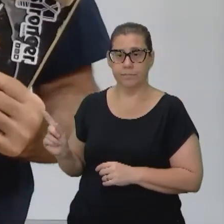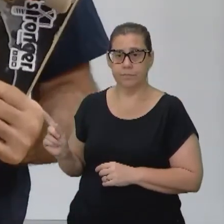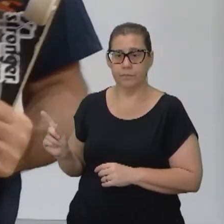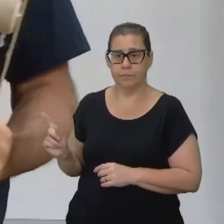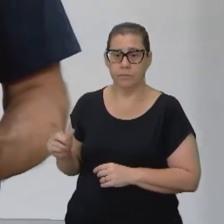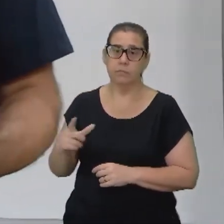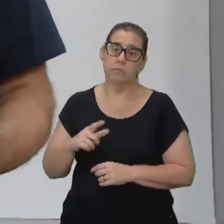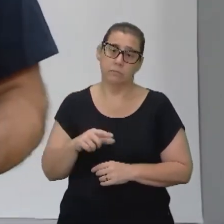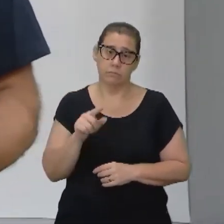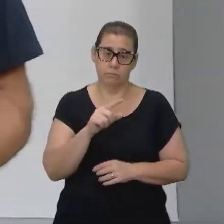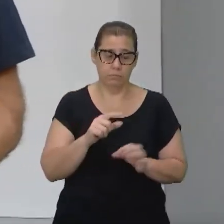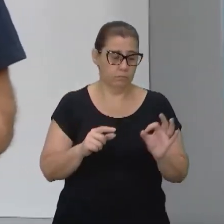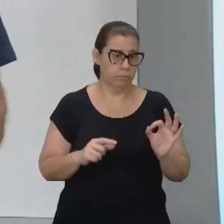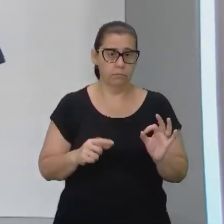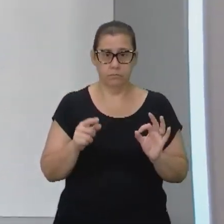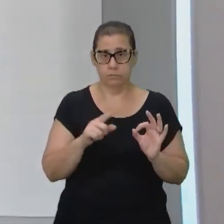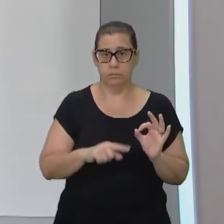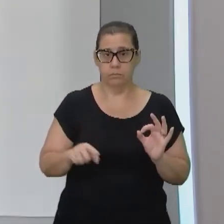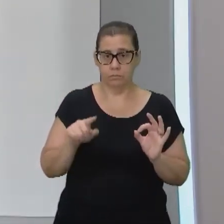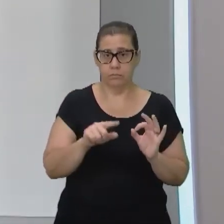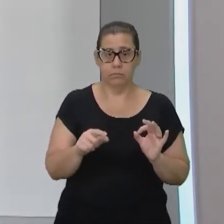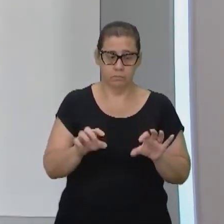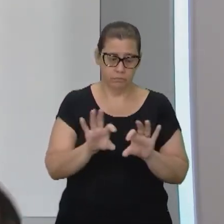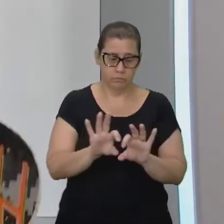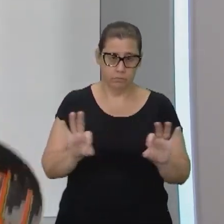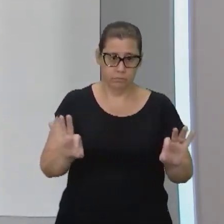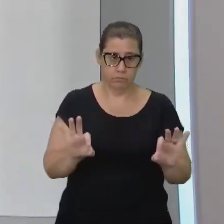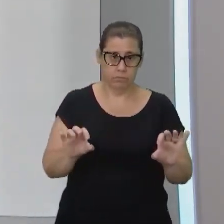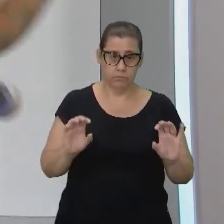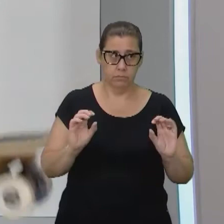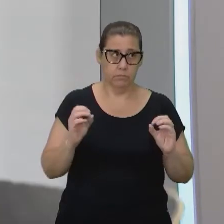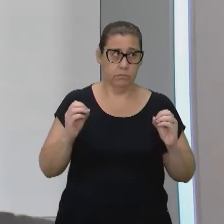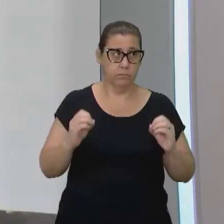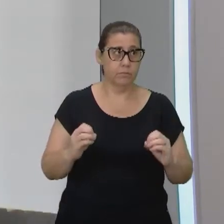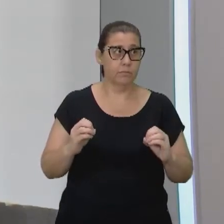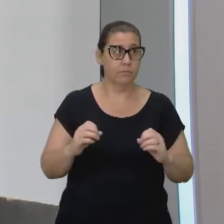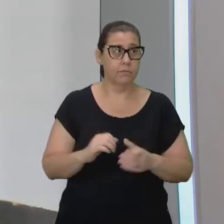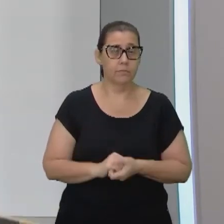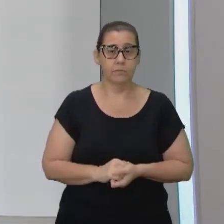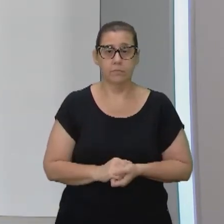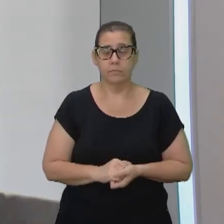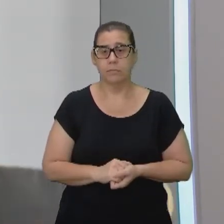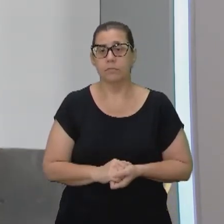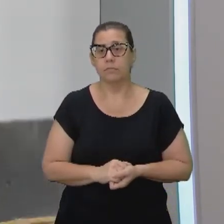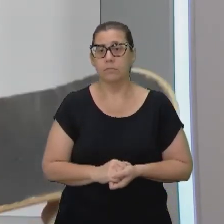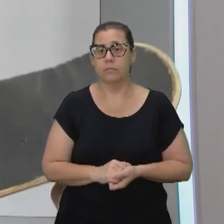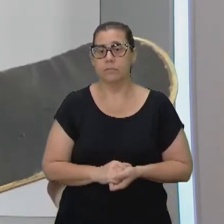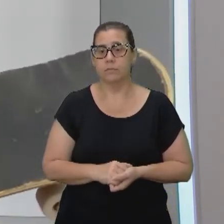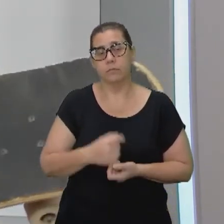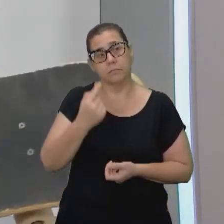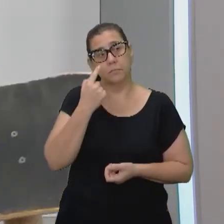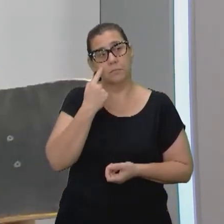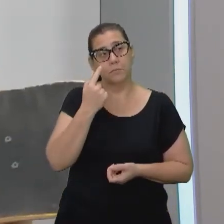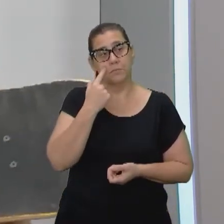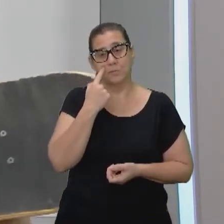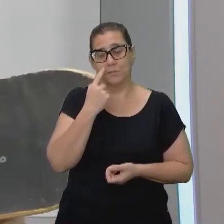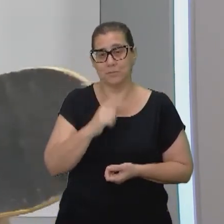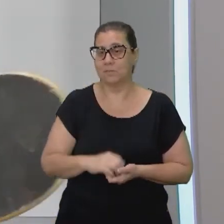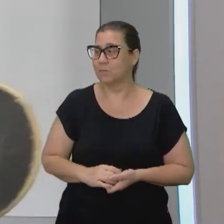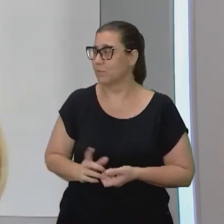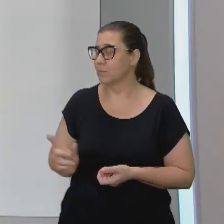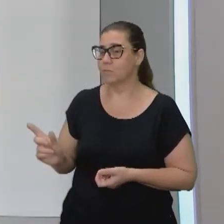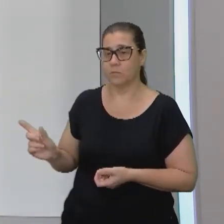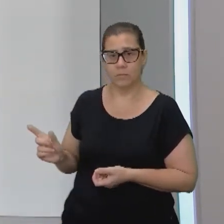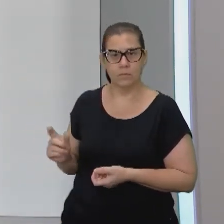tem rodinhas, tem um eixo, tem aqui o shape que a gente fala e tudo mais. Vamos supor que no